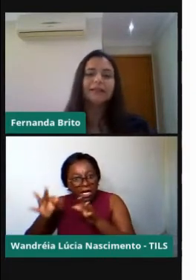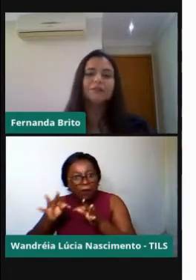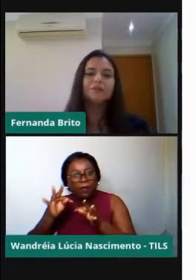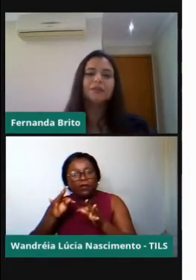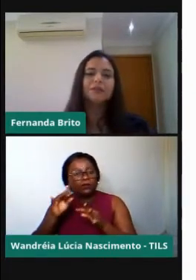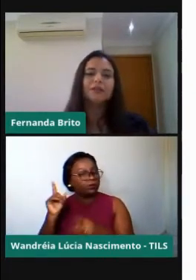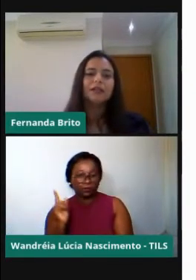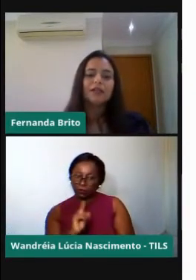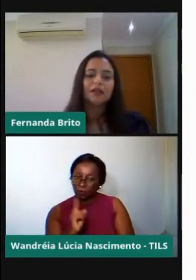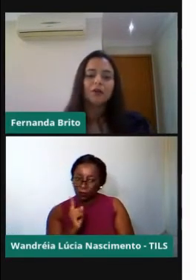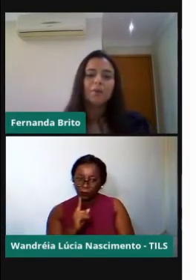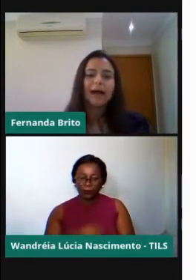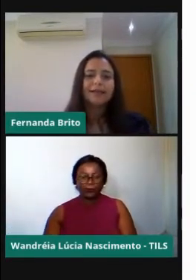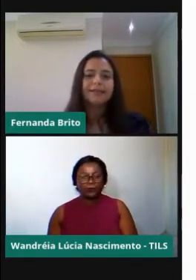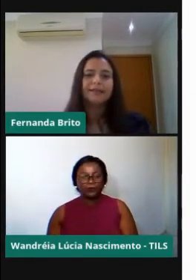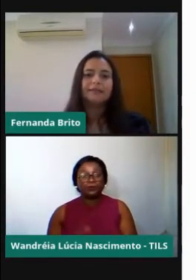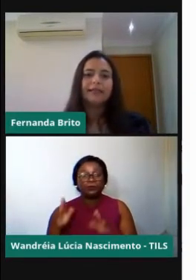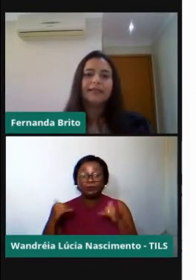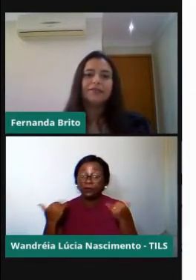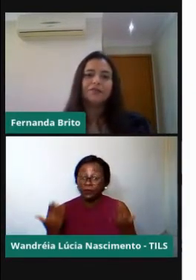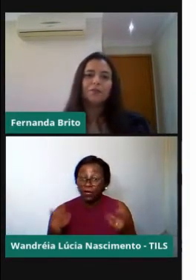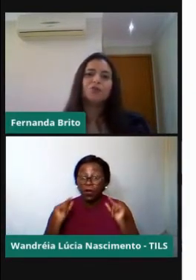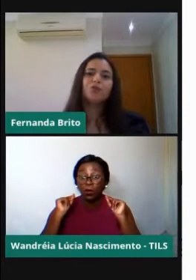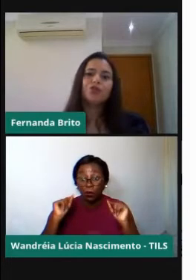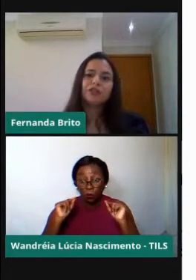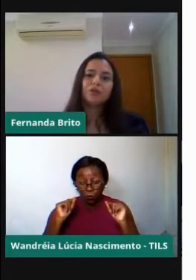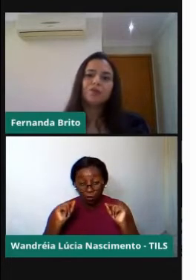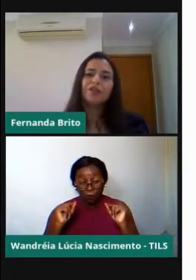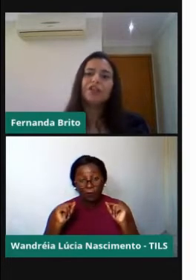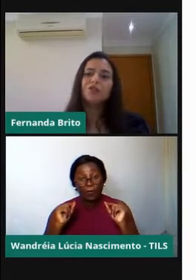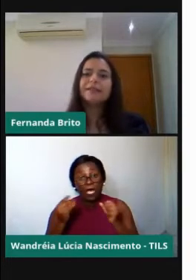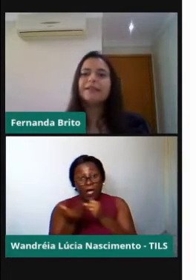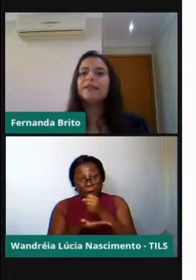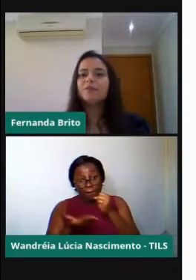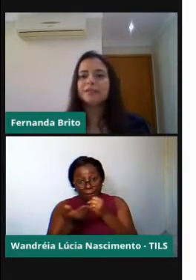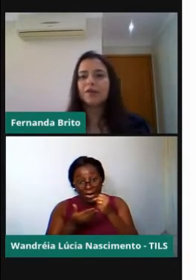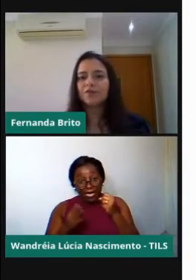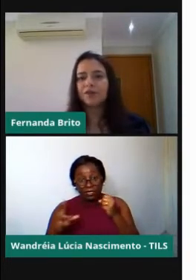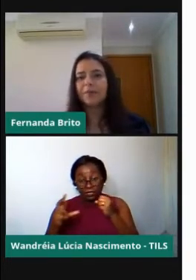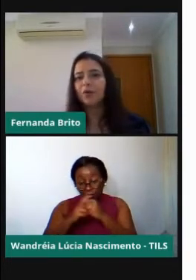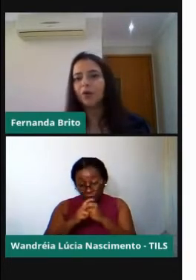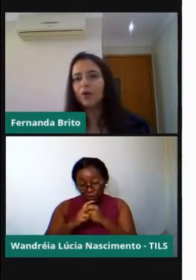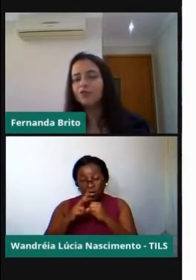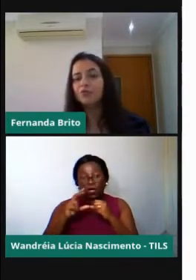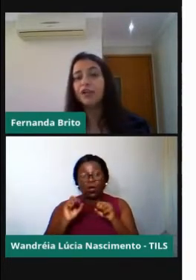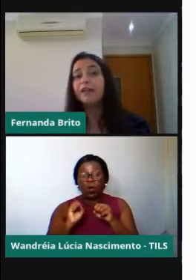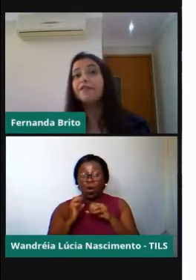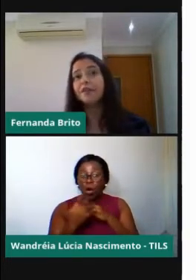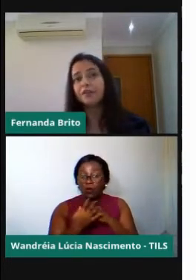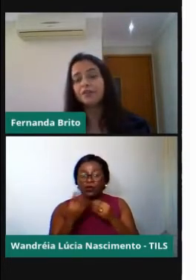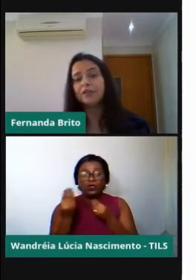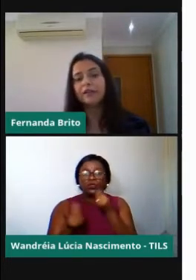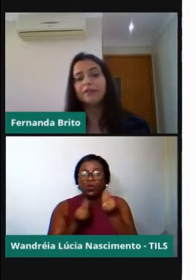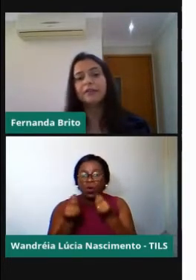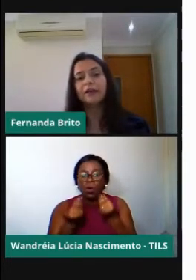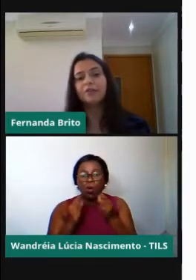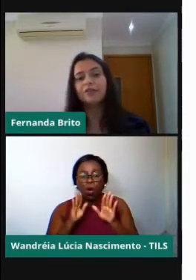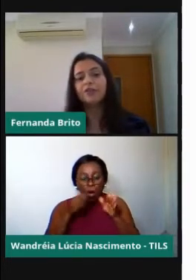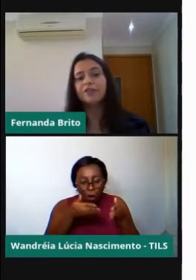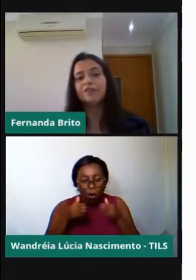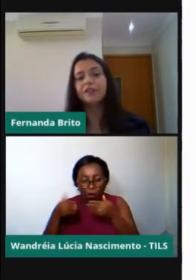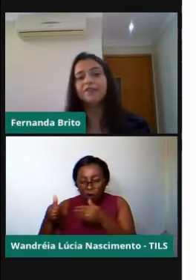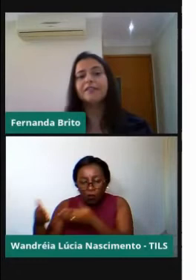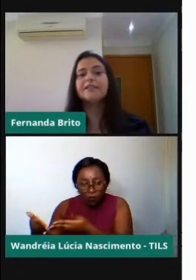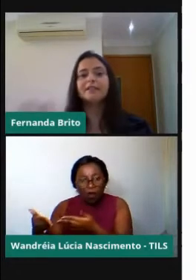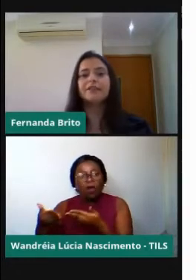Bem, então, com base, né, na fisiopatologia da COVID, quais seriam os alvos farmacológicos relevantes, né, aonde